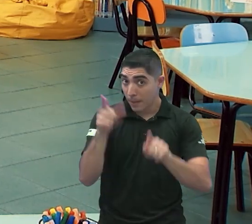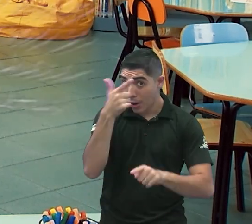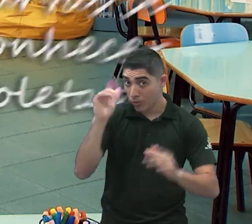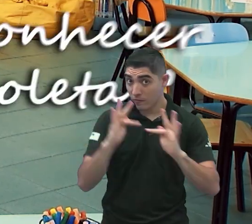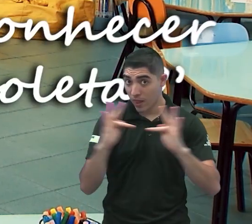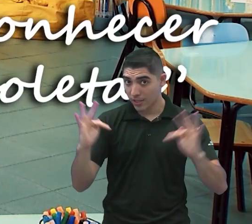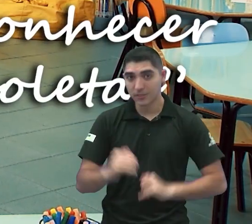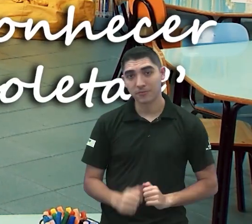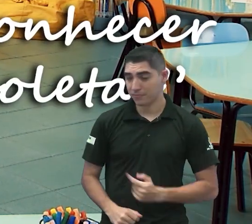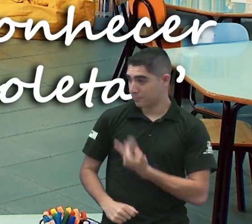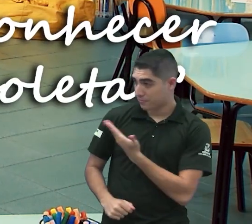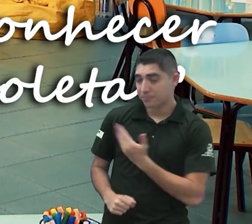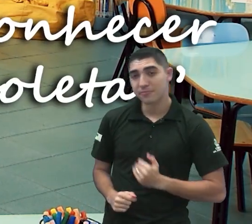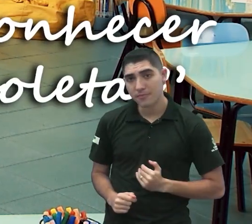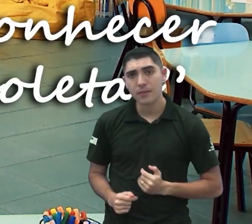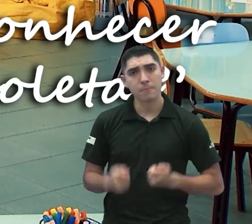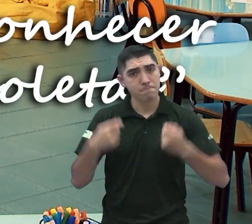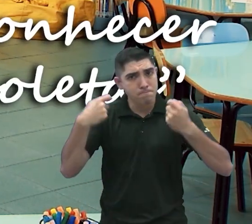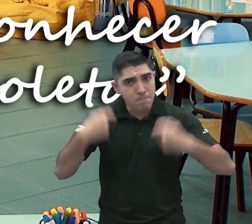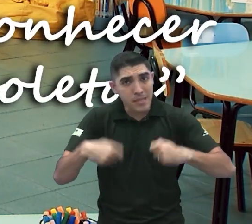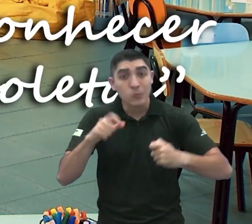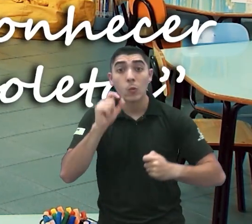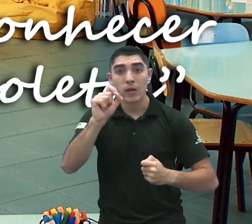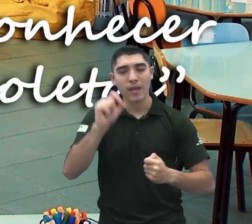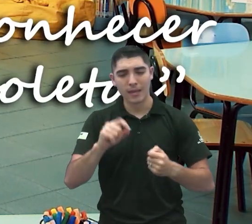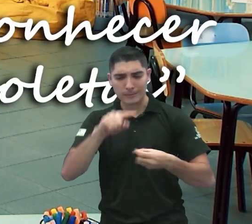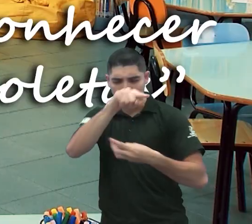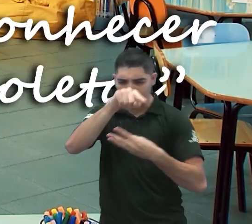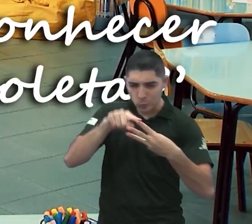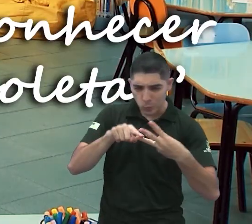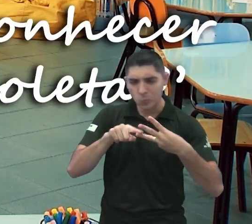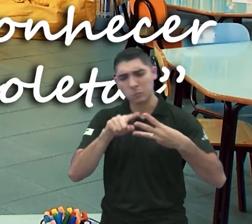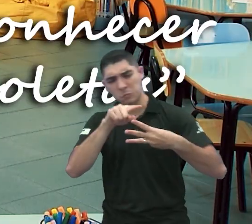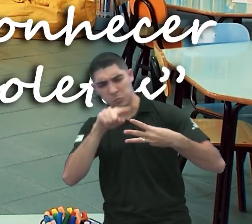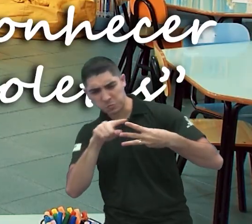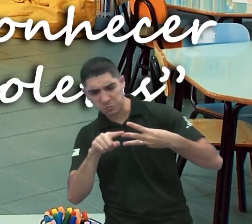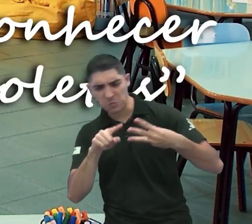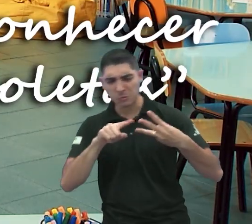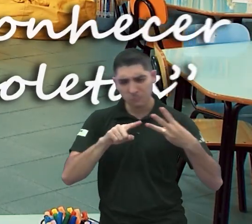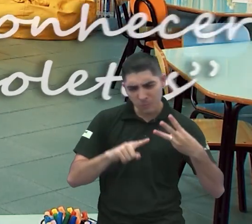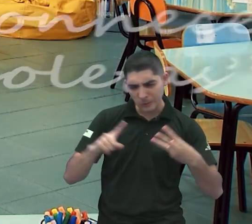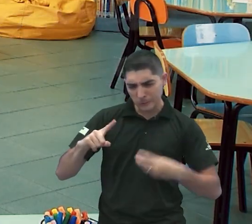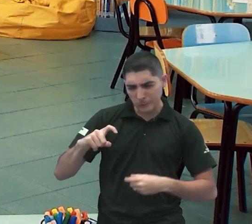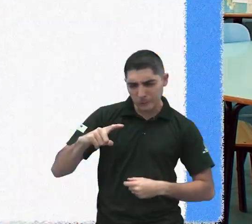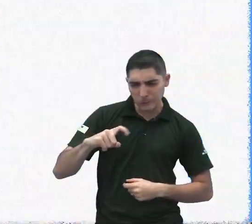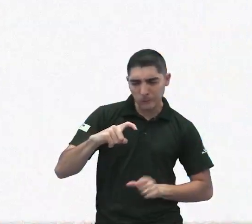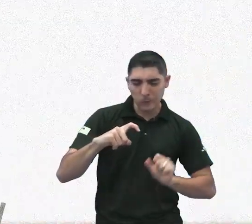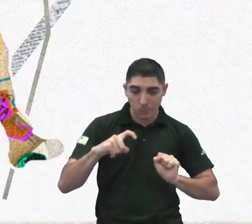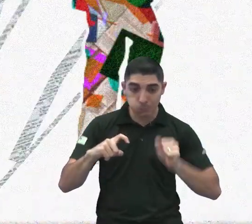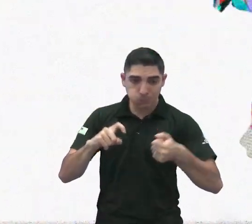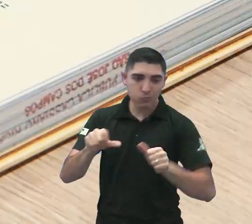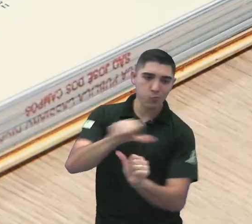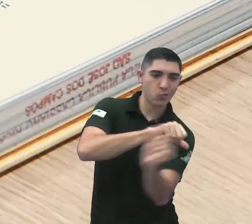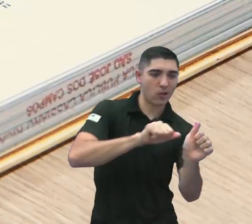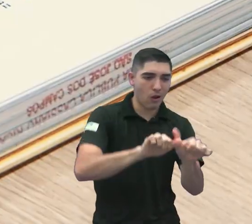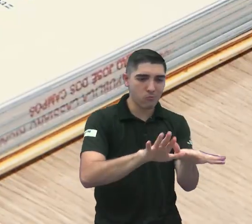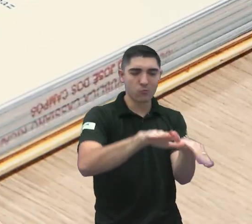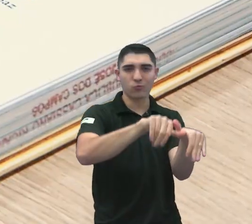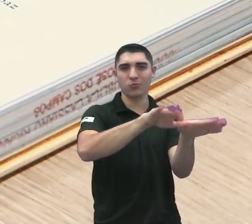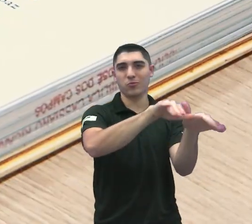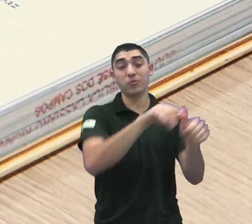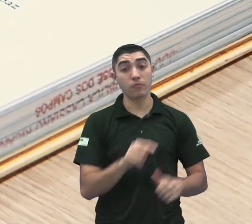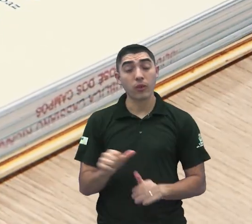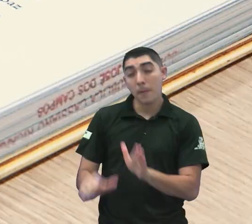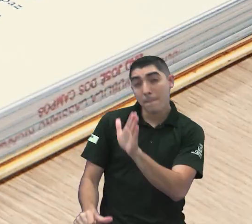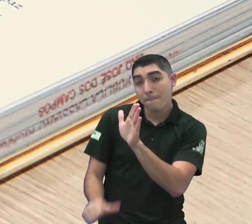também é preciso que eu enfrente 2 ou 3 larvas se quiser conhecer as borboletas. Publicado pela